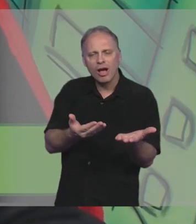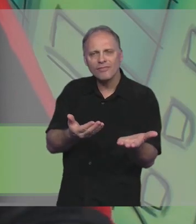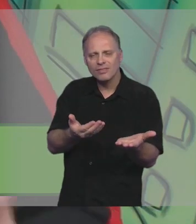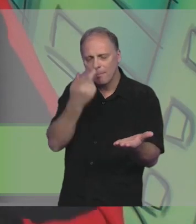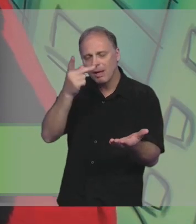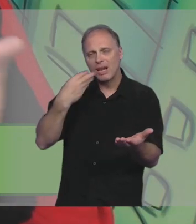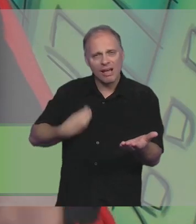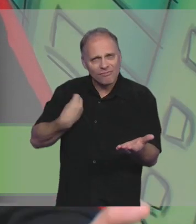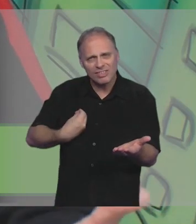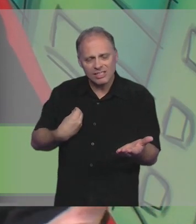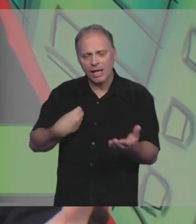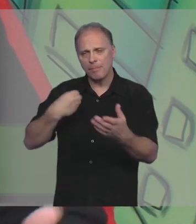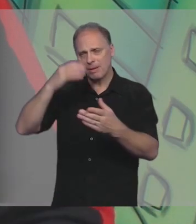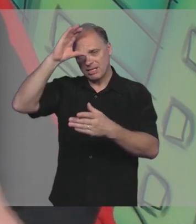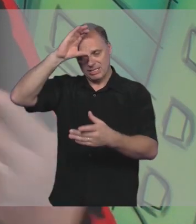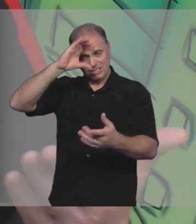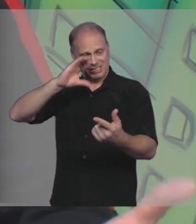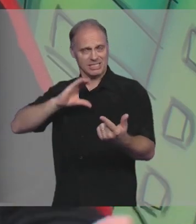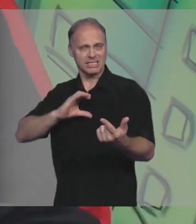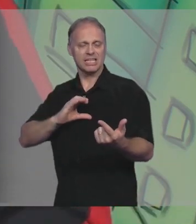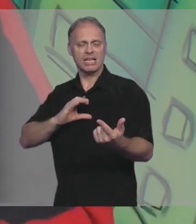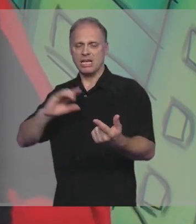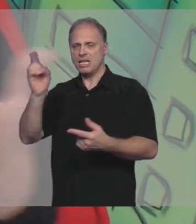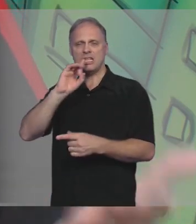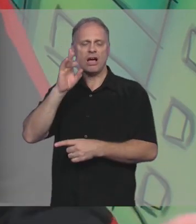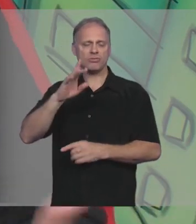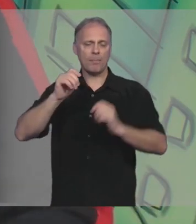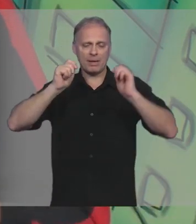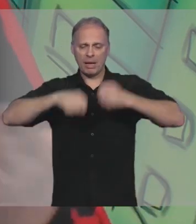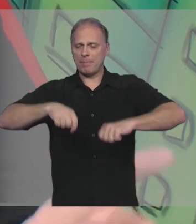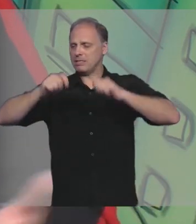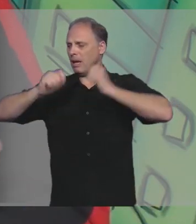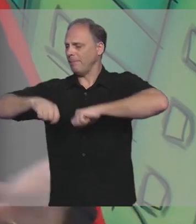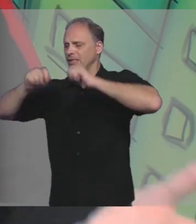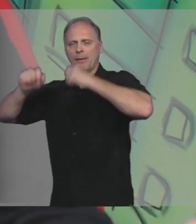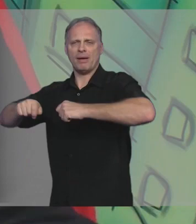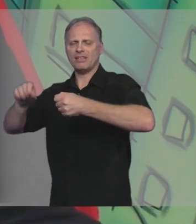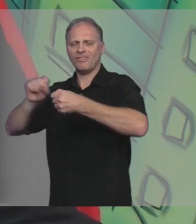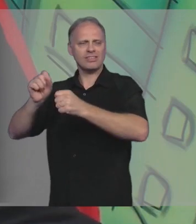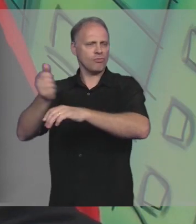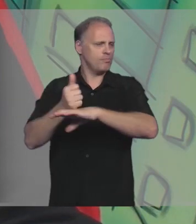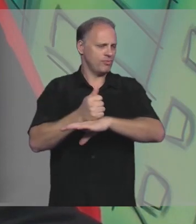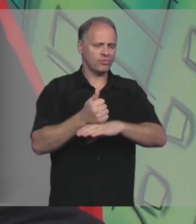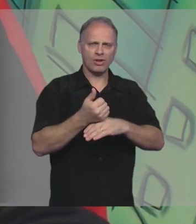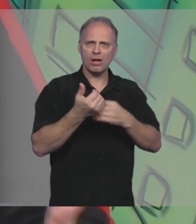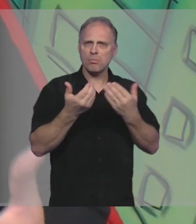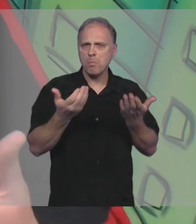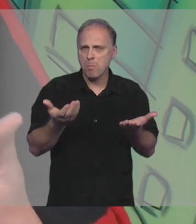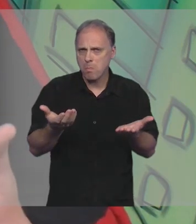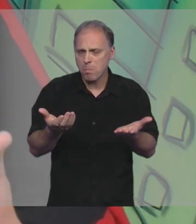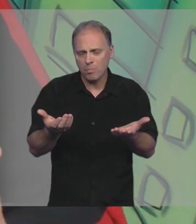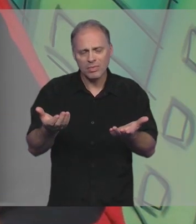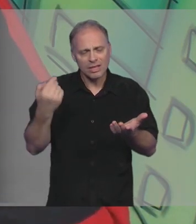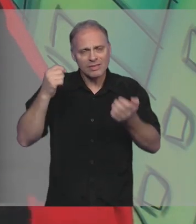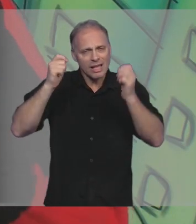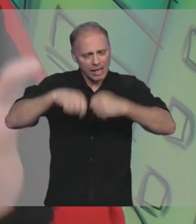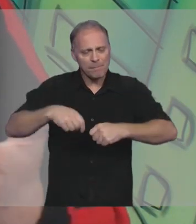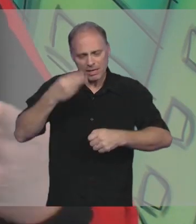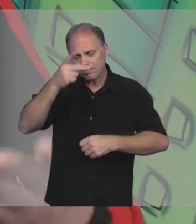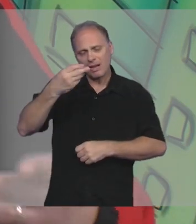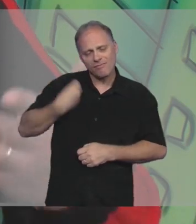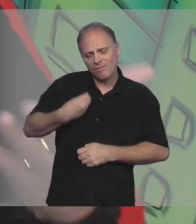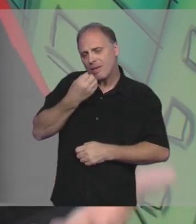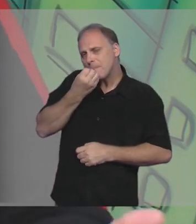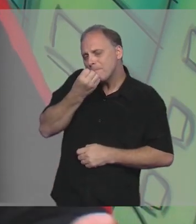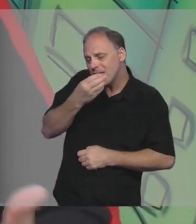vida, para a cidadania. E não necessariamente para ele ser competente em coisas A, B ou C. Tá? Ou seja, ele tem que ser competente para viver